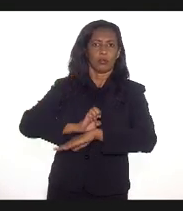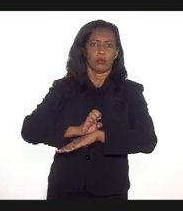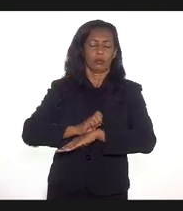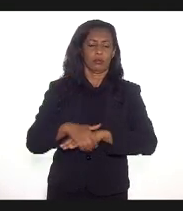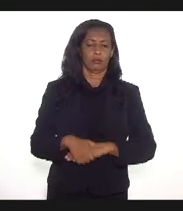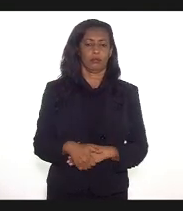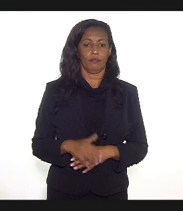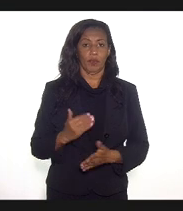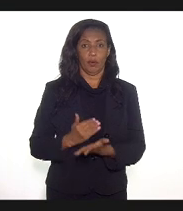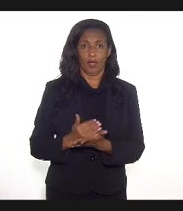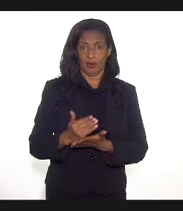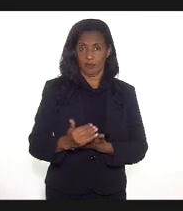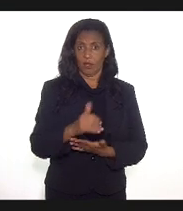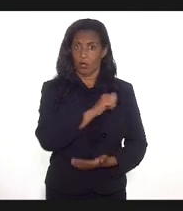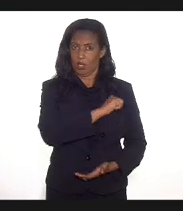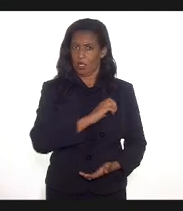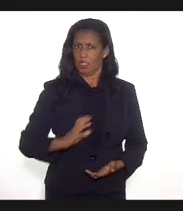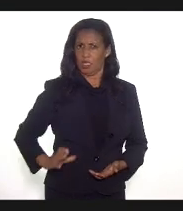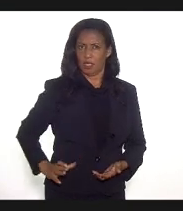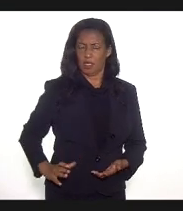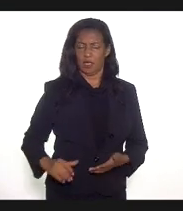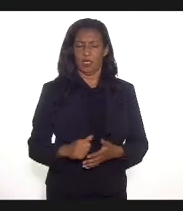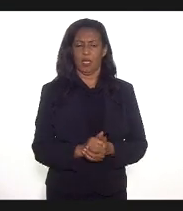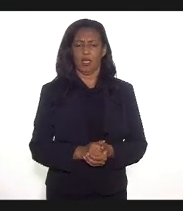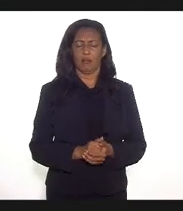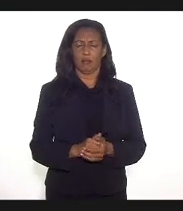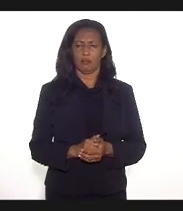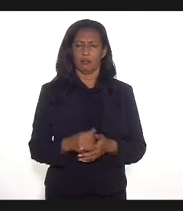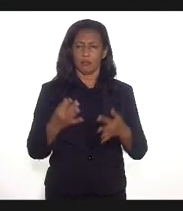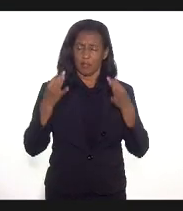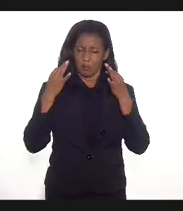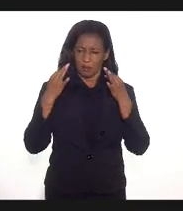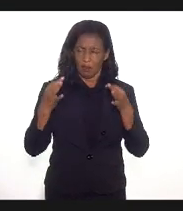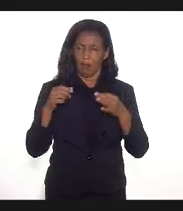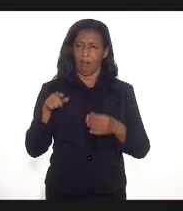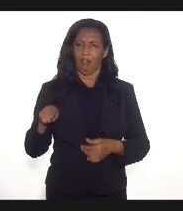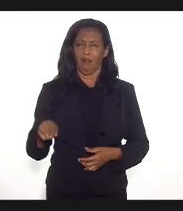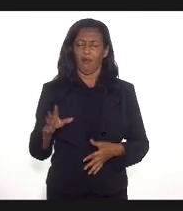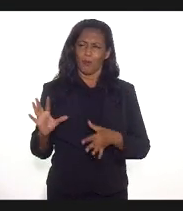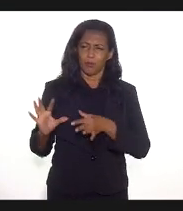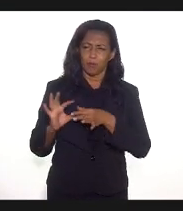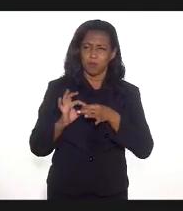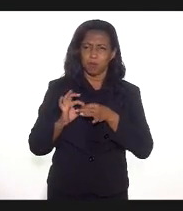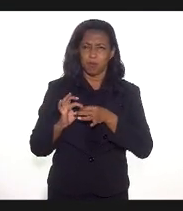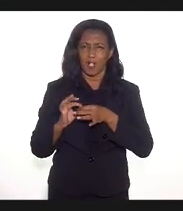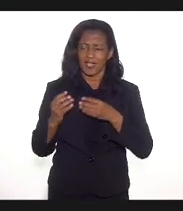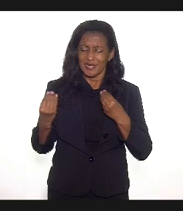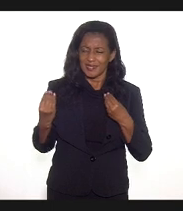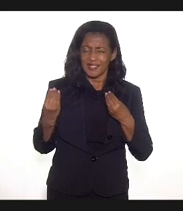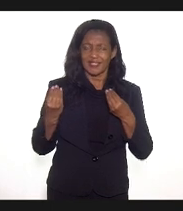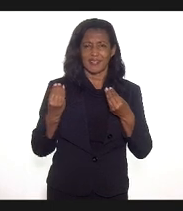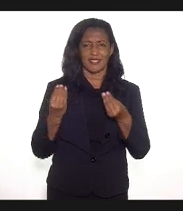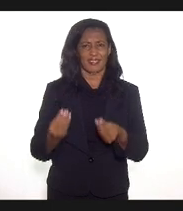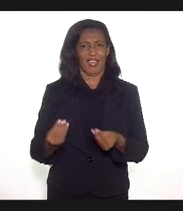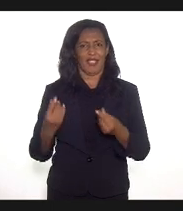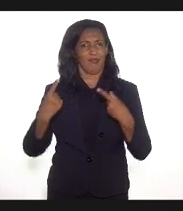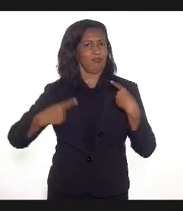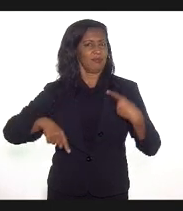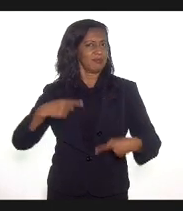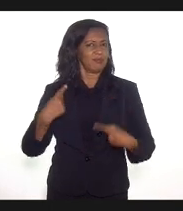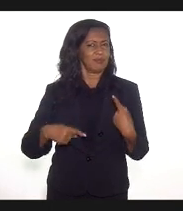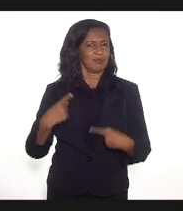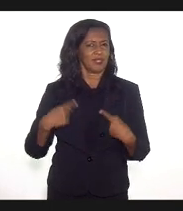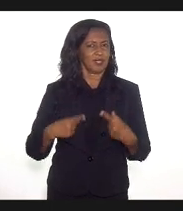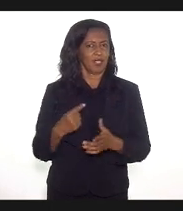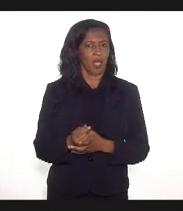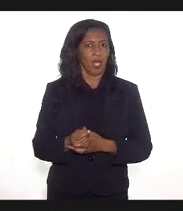a iniciativa do deputado André Siciliano, do meu ponto de vista, ela tem esse condão de trazer ao debate a